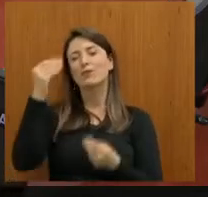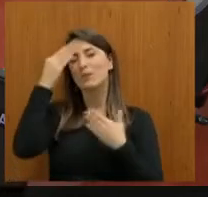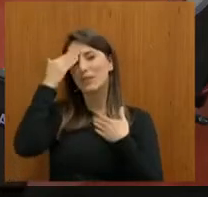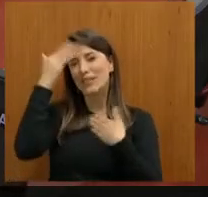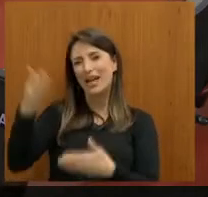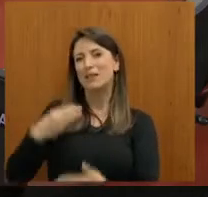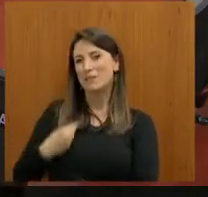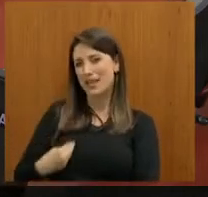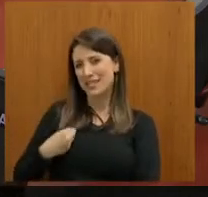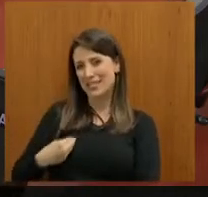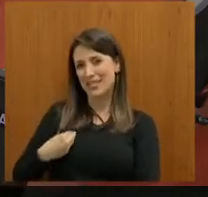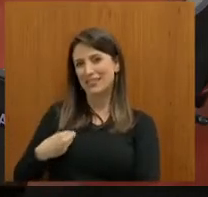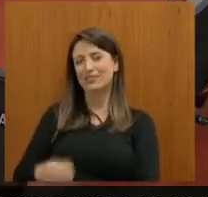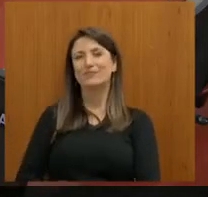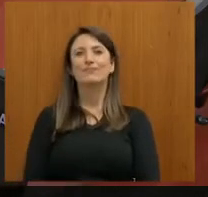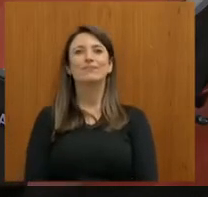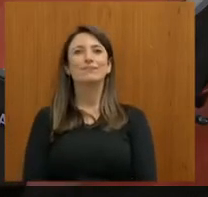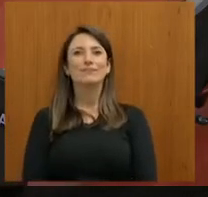presença